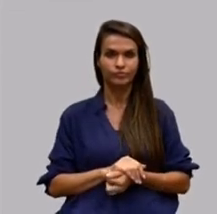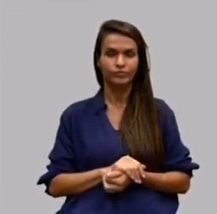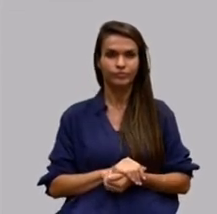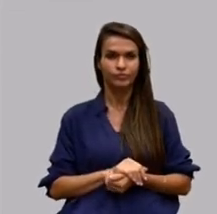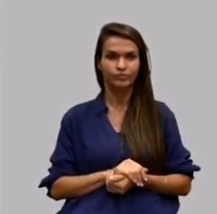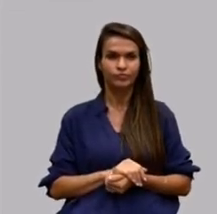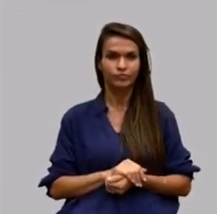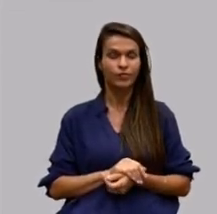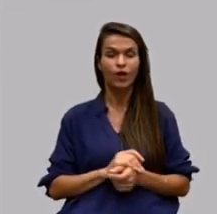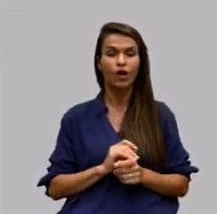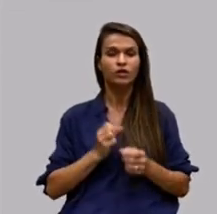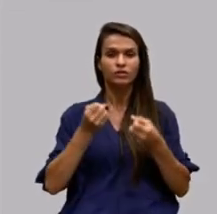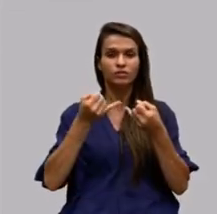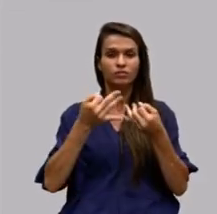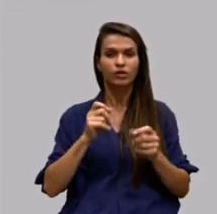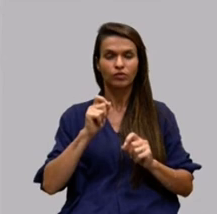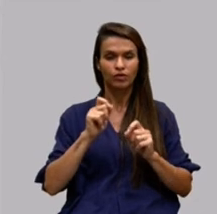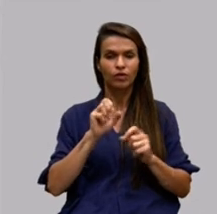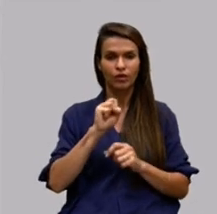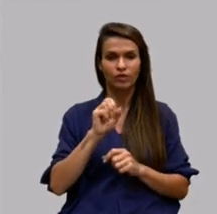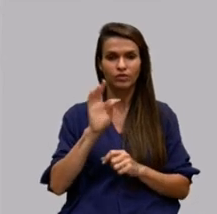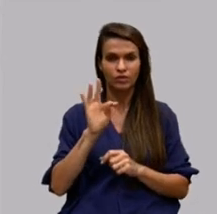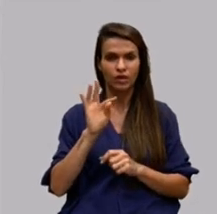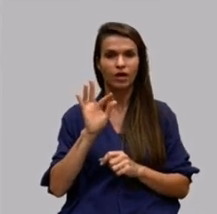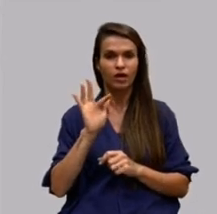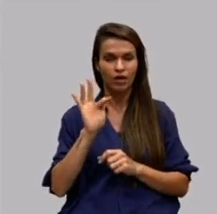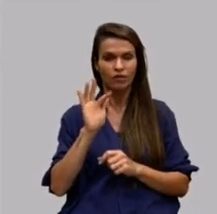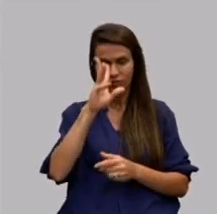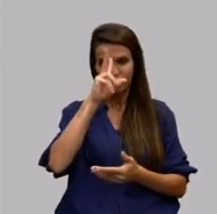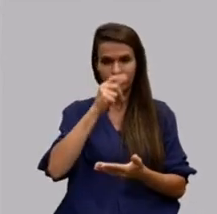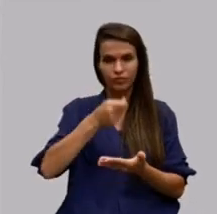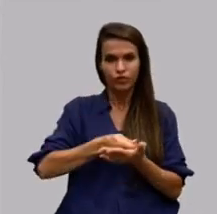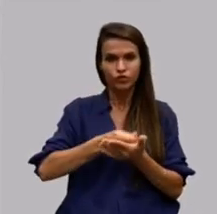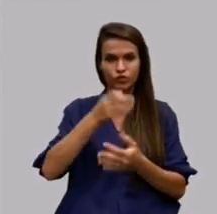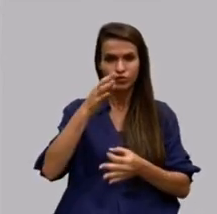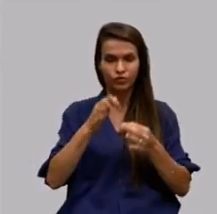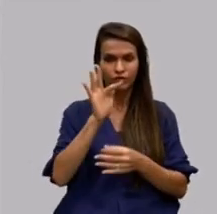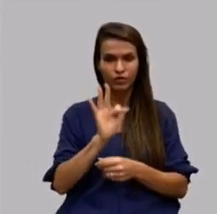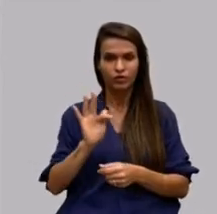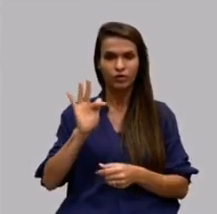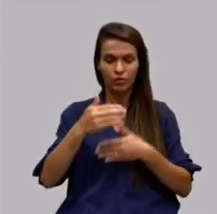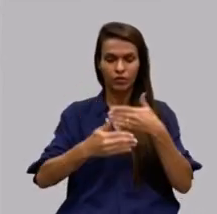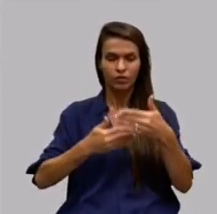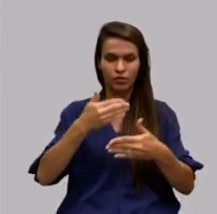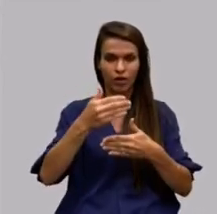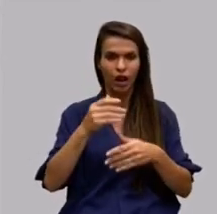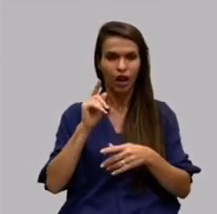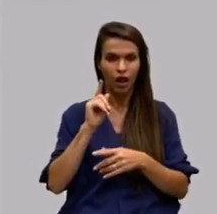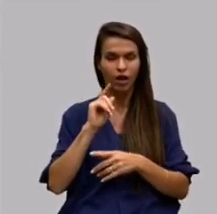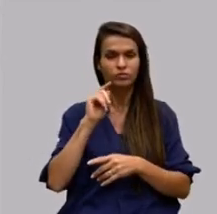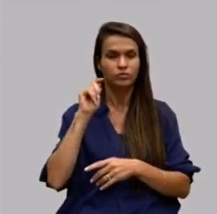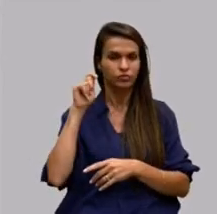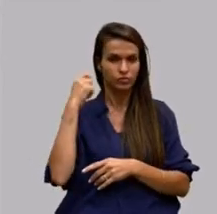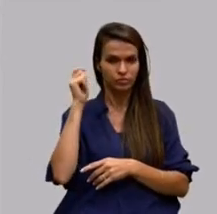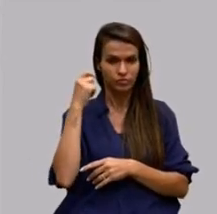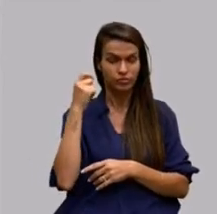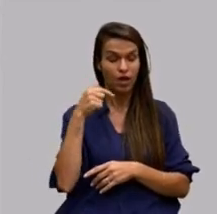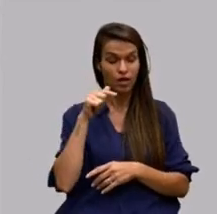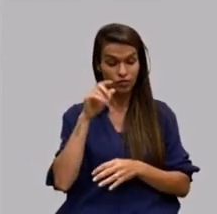o que ela disse? Aí o STF determinou que um juiz federal fizesse o processamento no Rio Grande do Sul. E esse